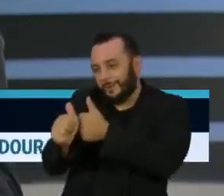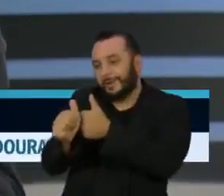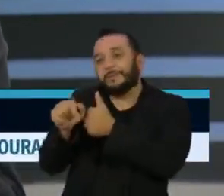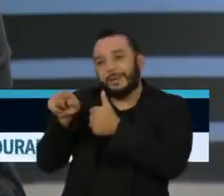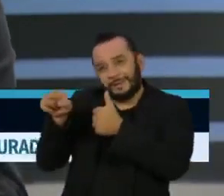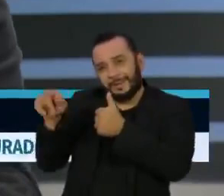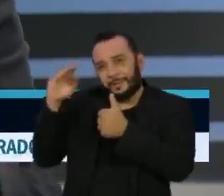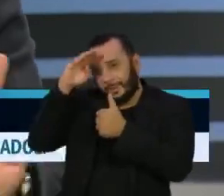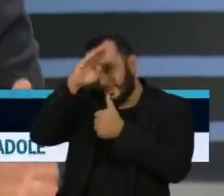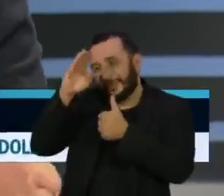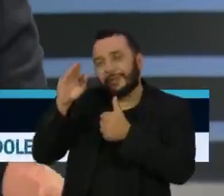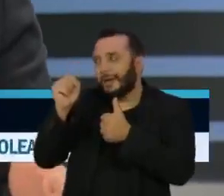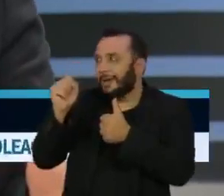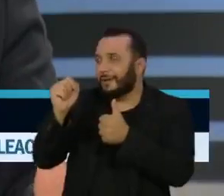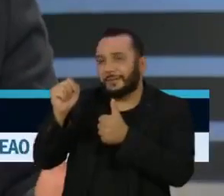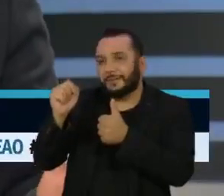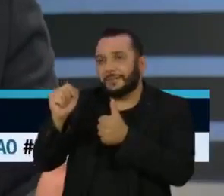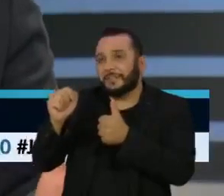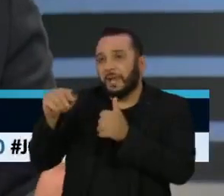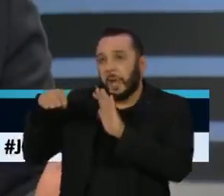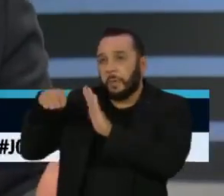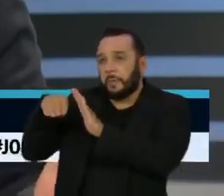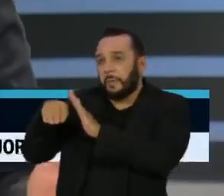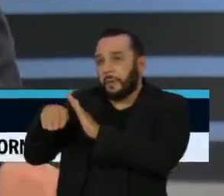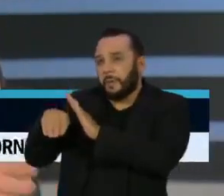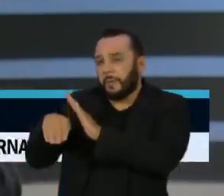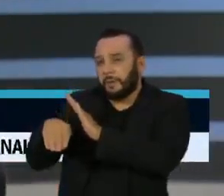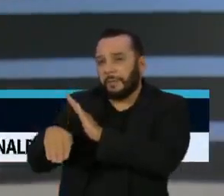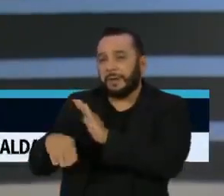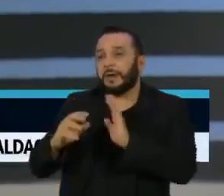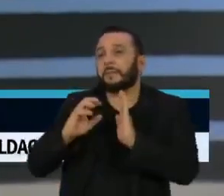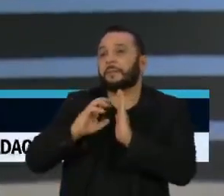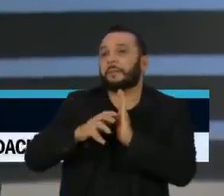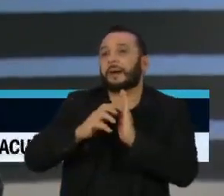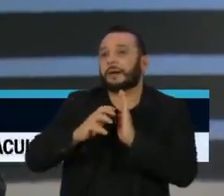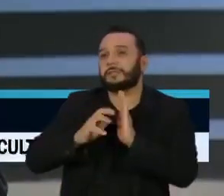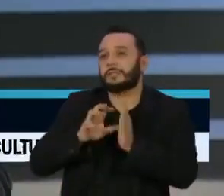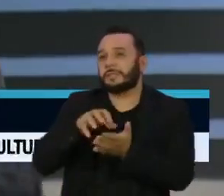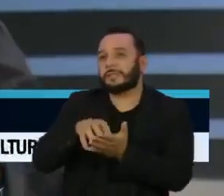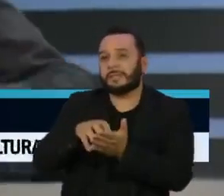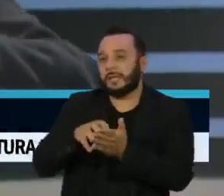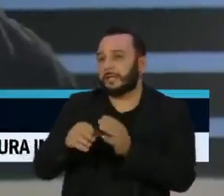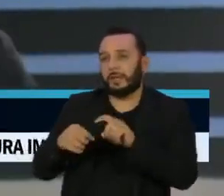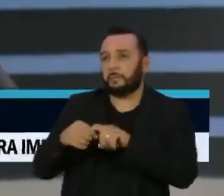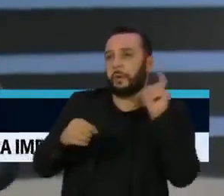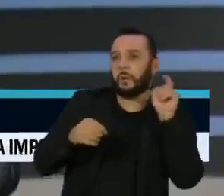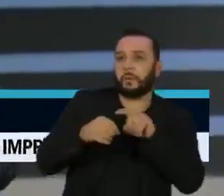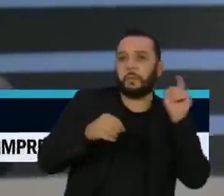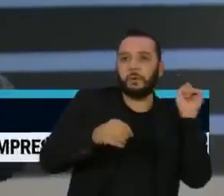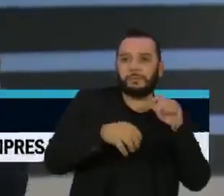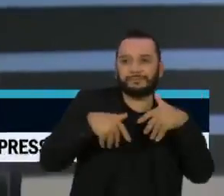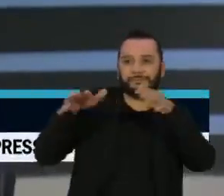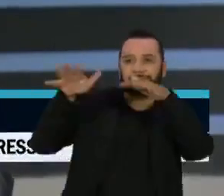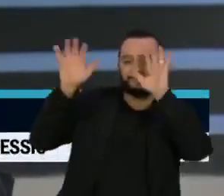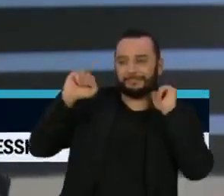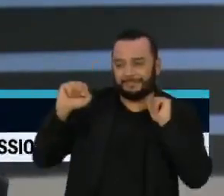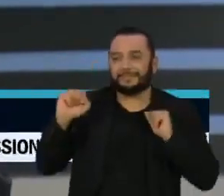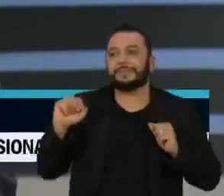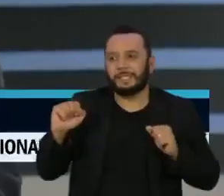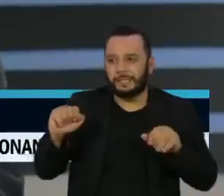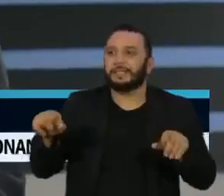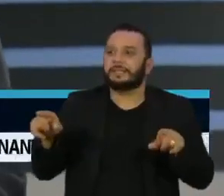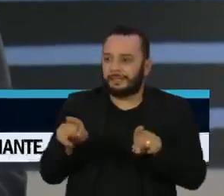também há um interesse de ir com ele até eleição Porque isso pode aumentar a bancada do PP O que significa mais